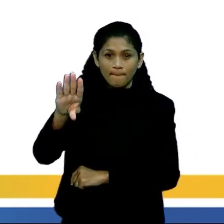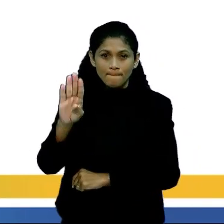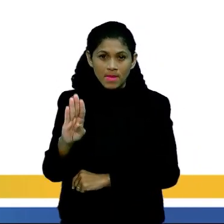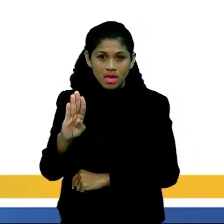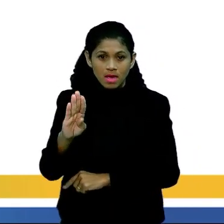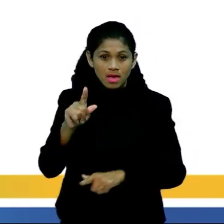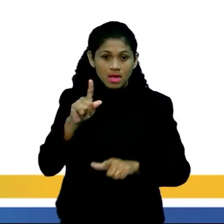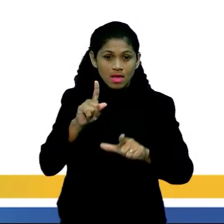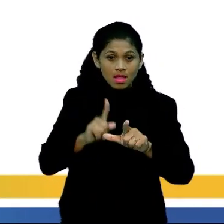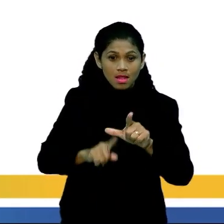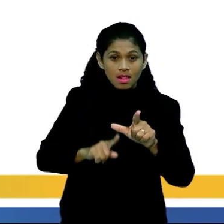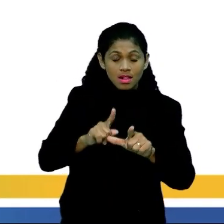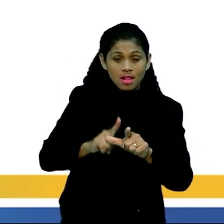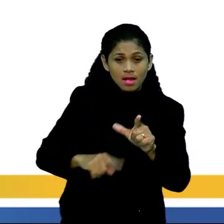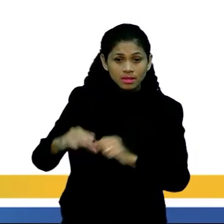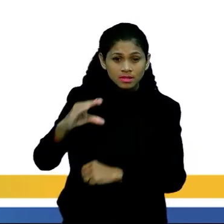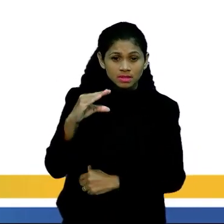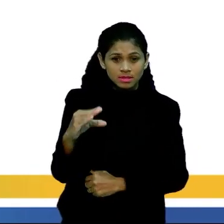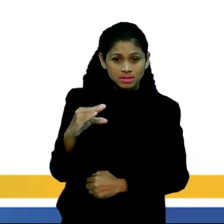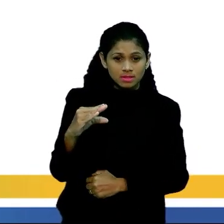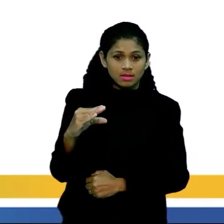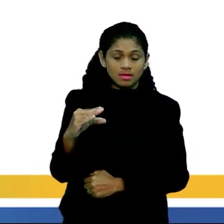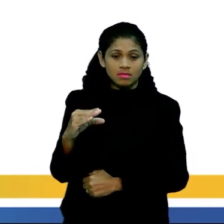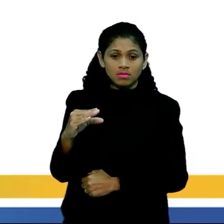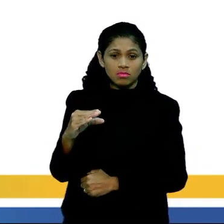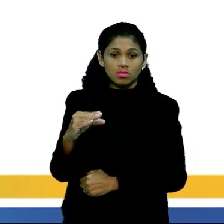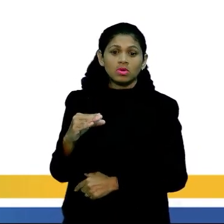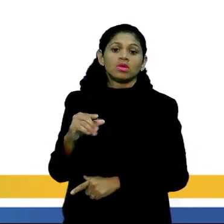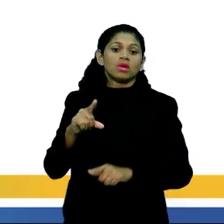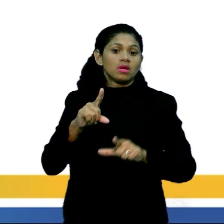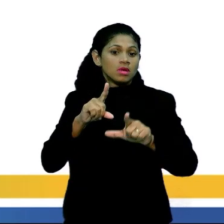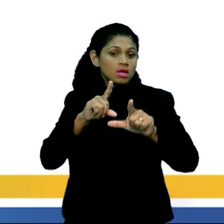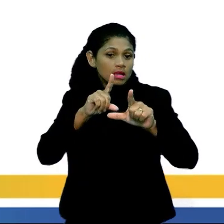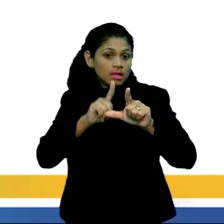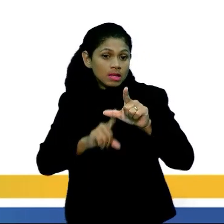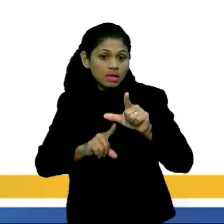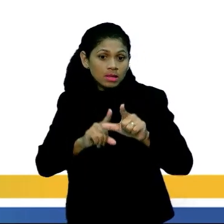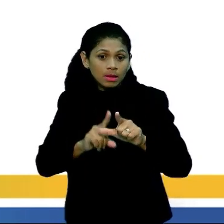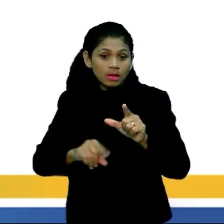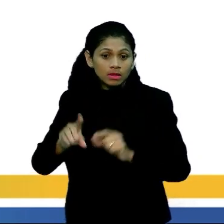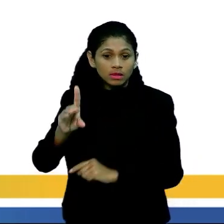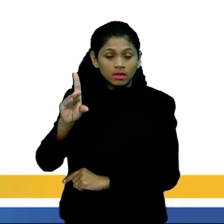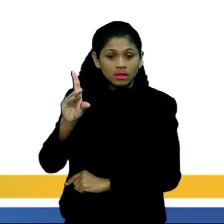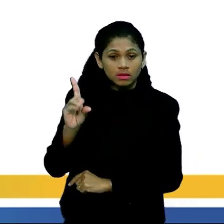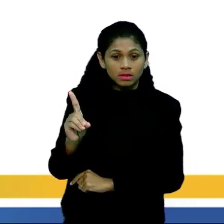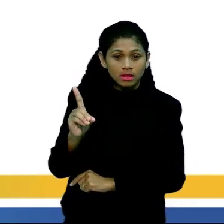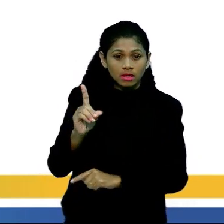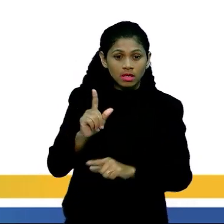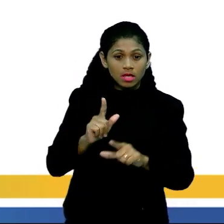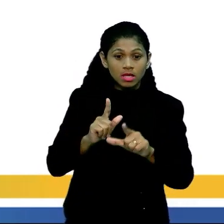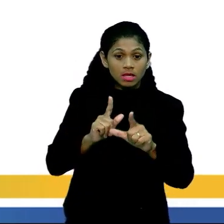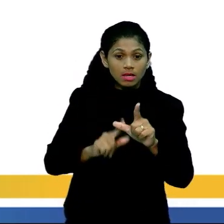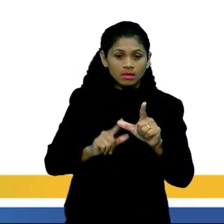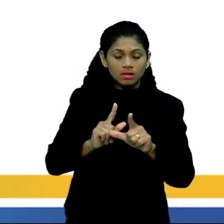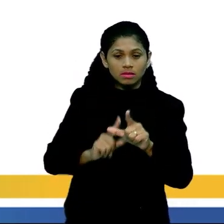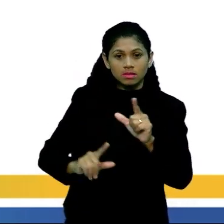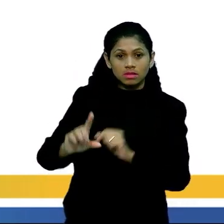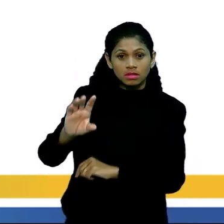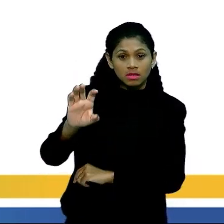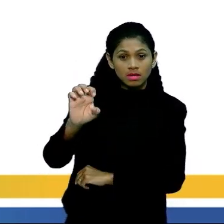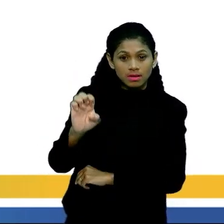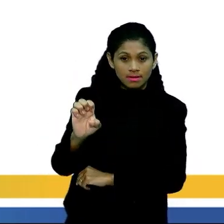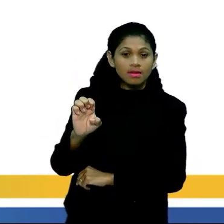combustão, não houve uma queima. Letra C, separação magnética, extração e filtração. Então tá aí